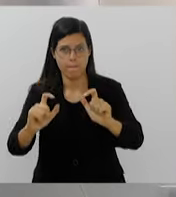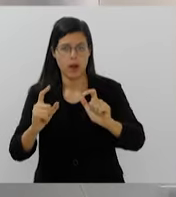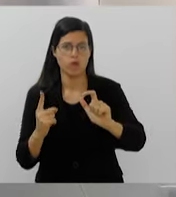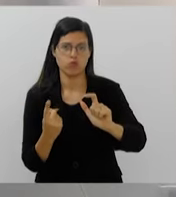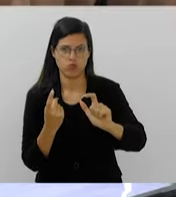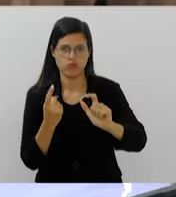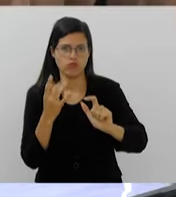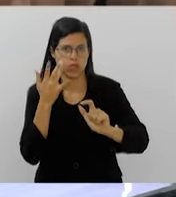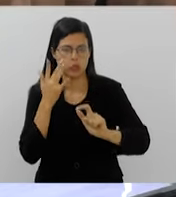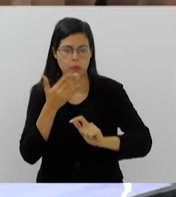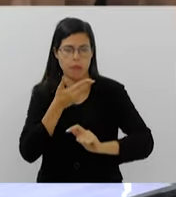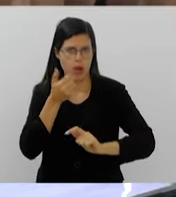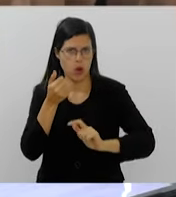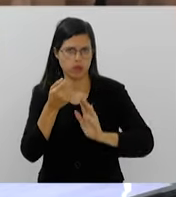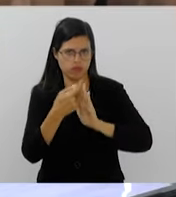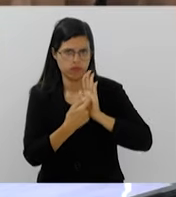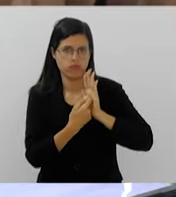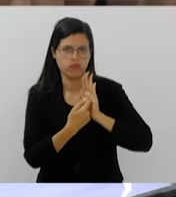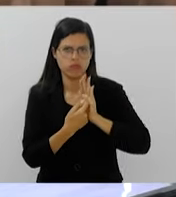Também acho.